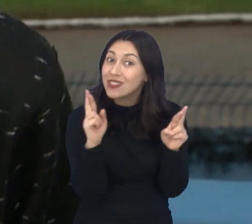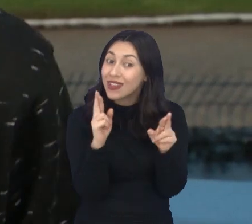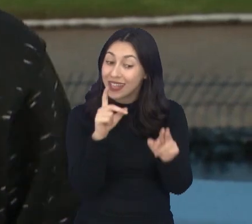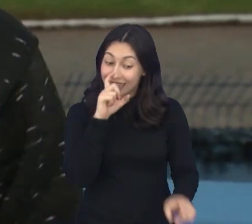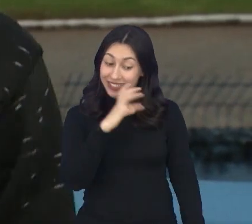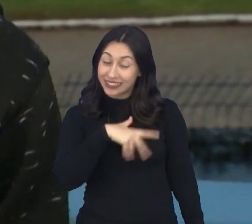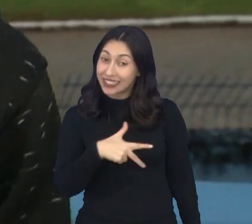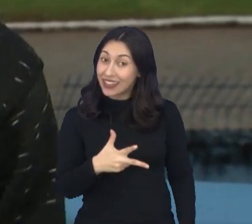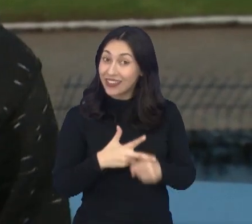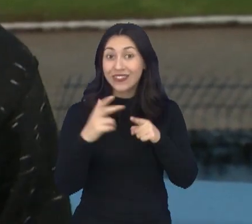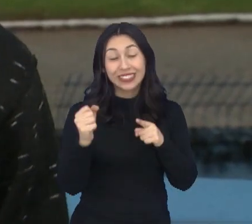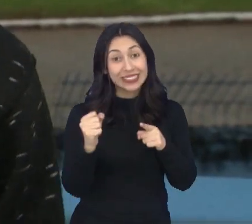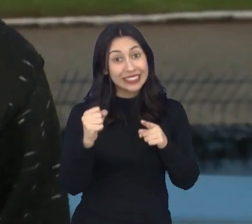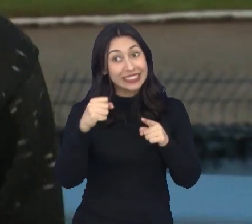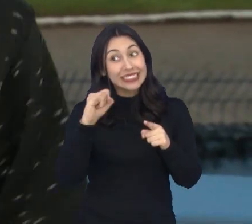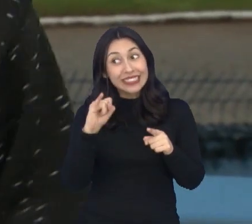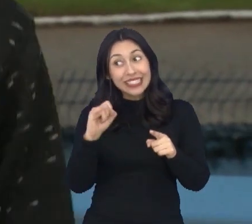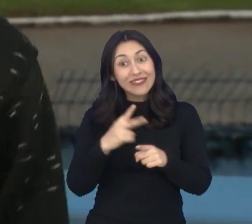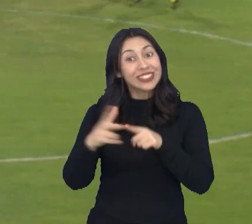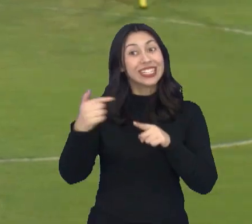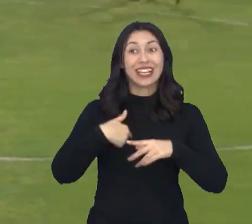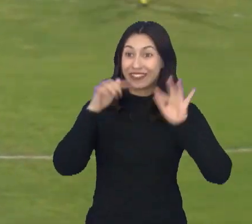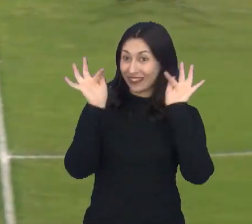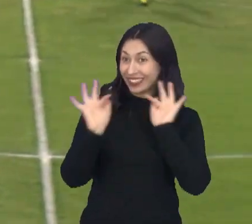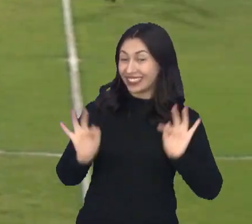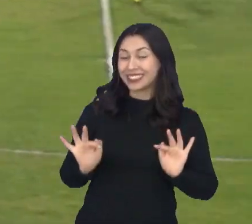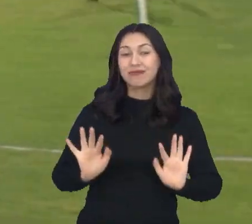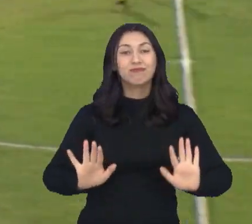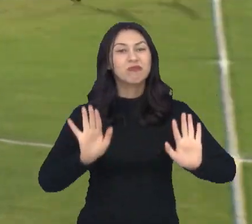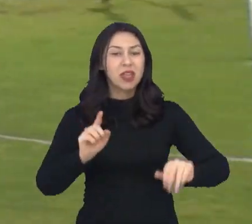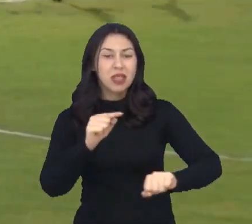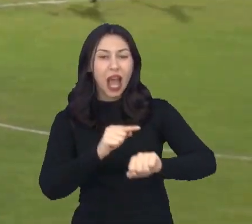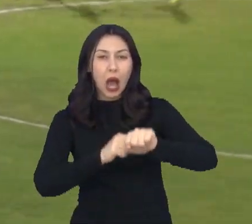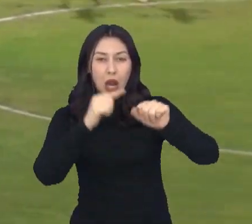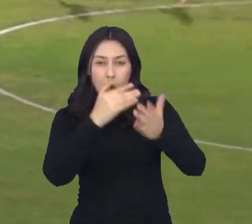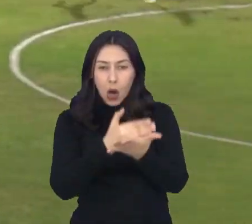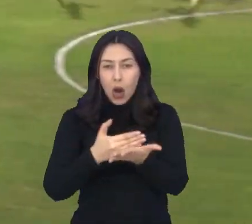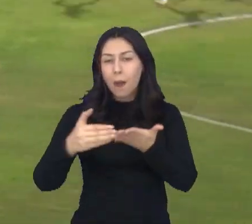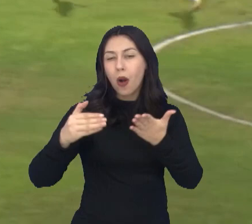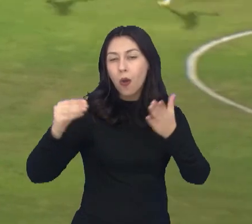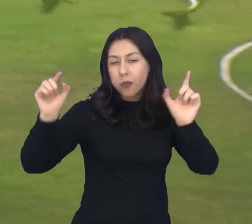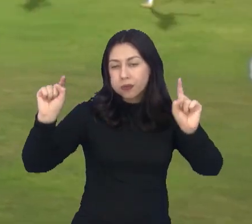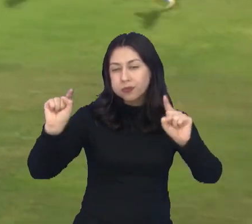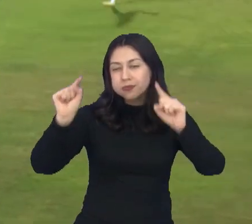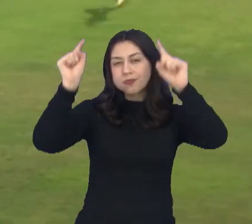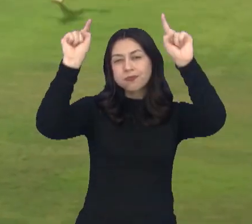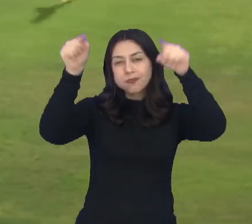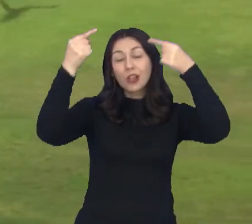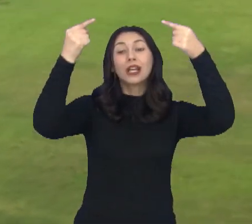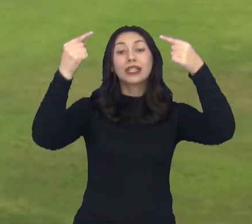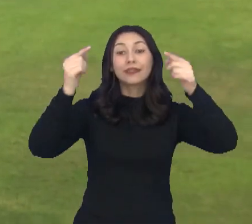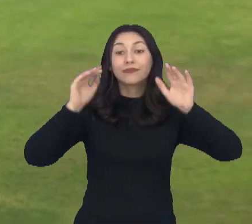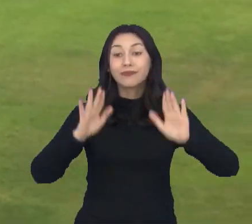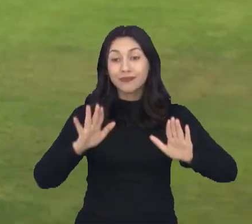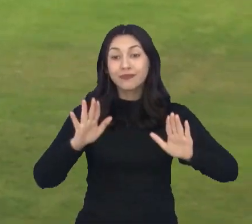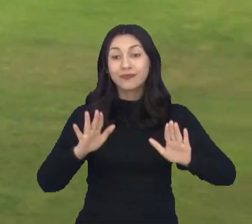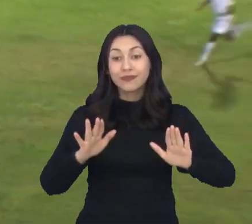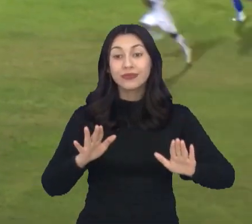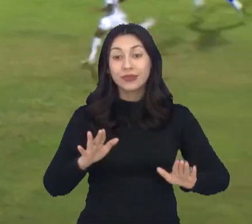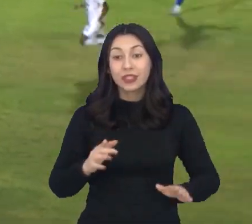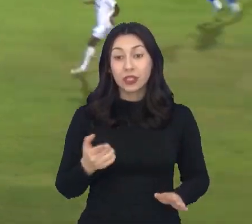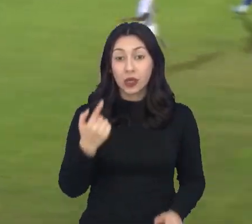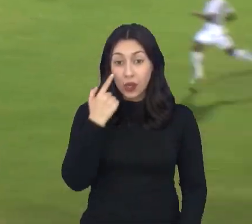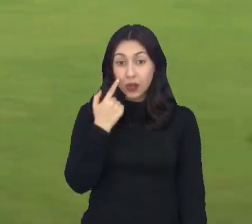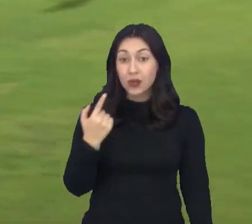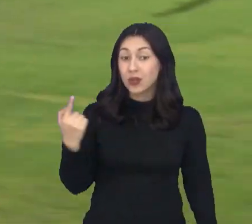ganhe. Se o São José ganhar, eu vou estar muito feliz. Mas na hora que a bola rolou, com menos de 2 minutos, o cachorrão do ABC